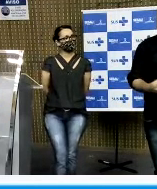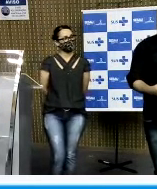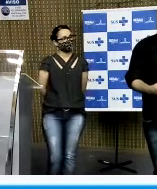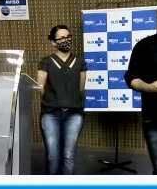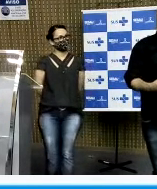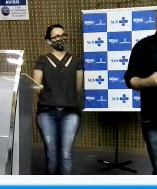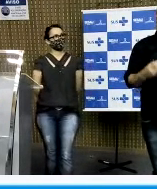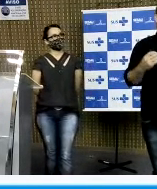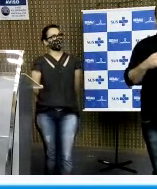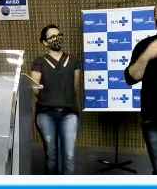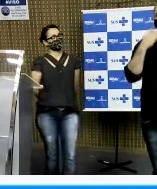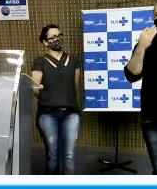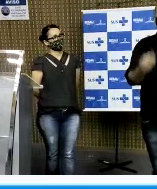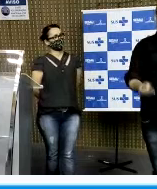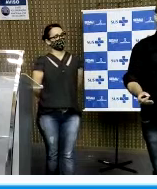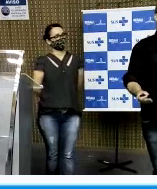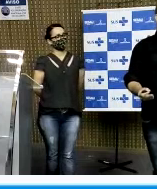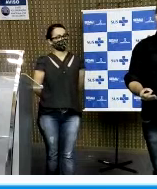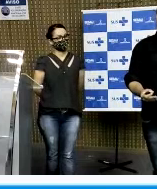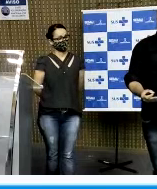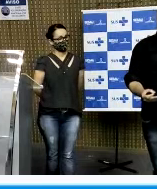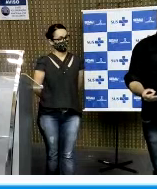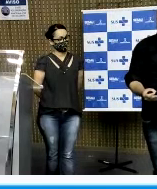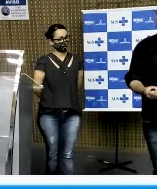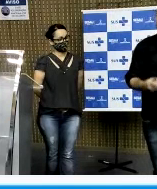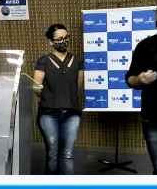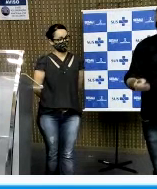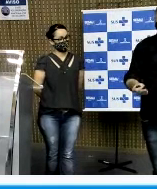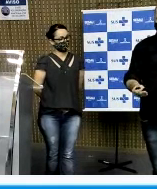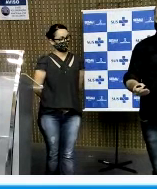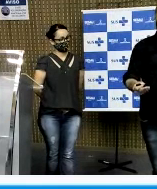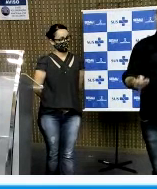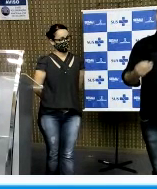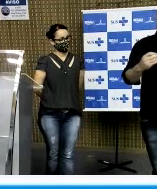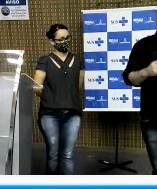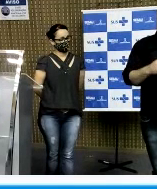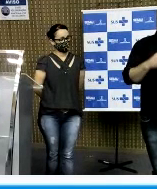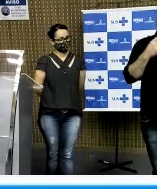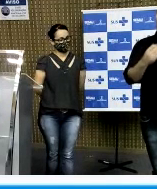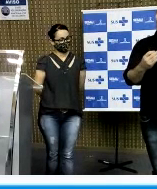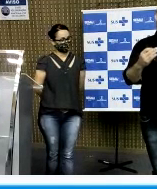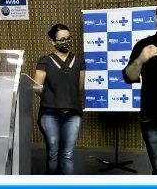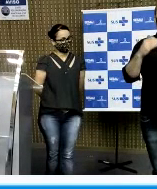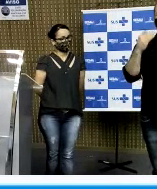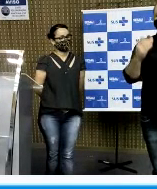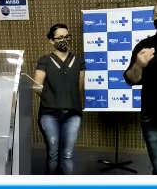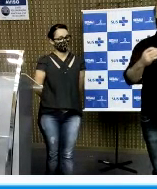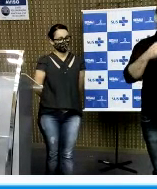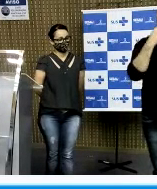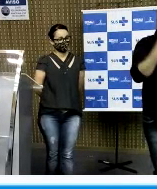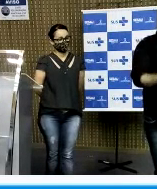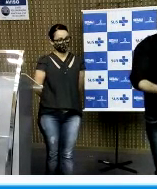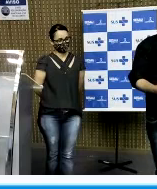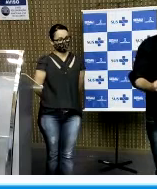ao contato telefônico, a dificuldade em fazer contato com os servidores da unidade para tirar dúvida, as questões de recepção,